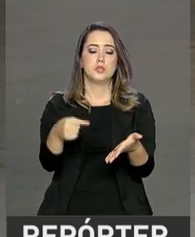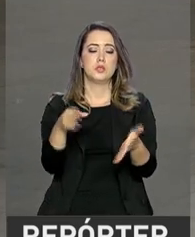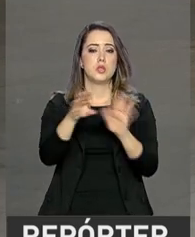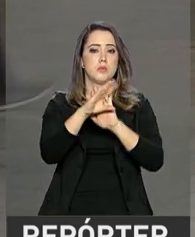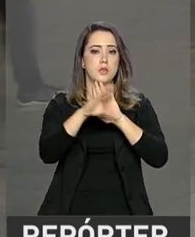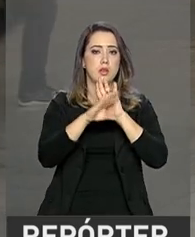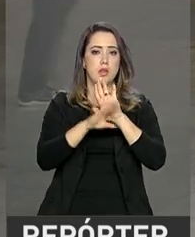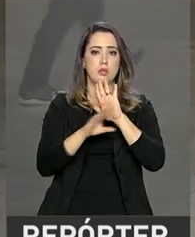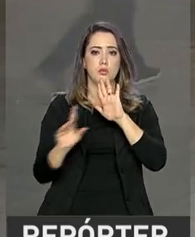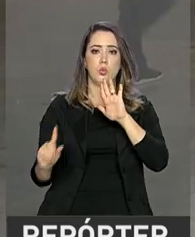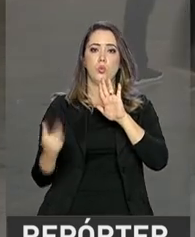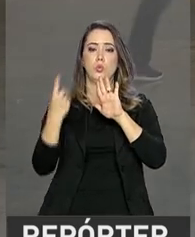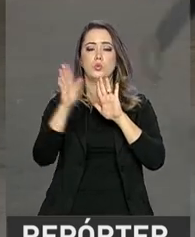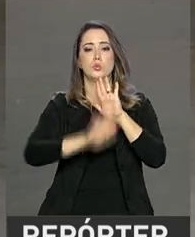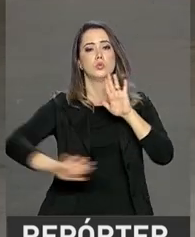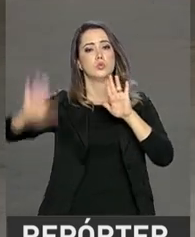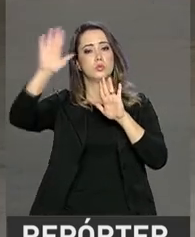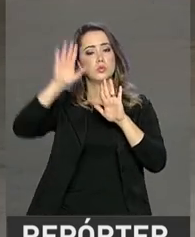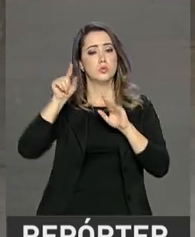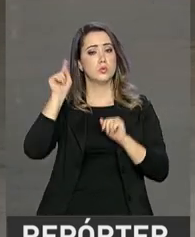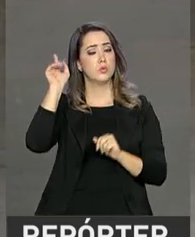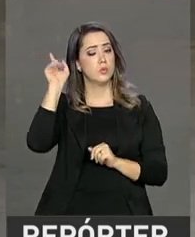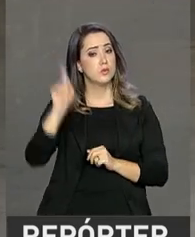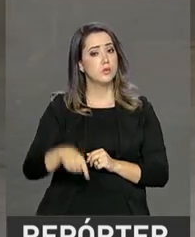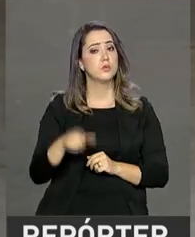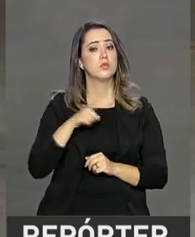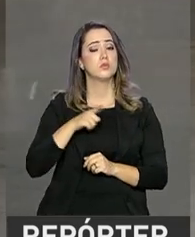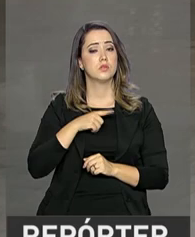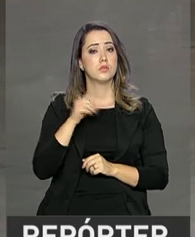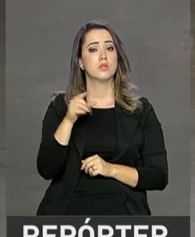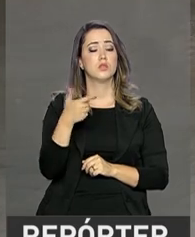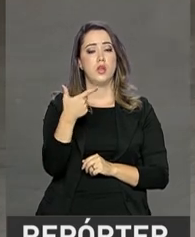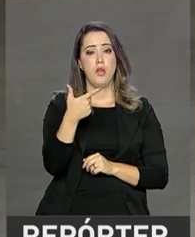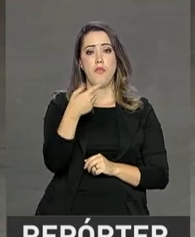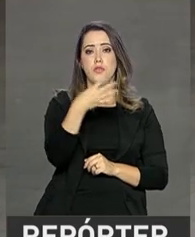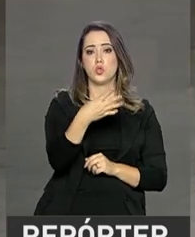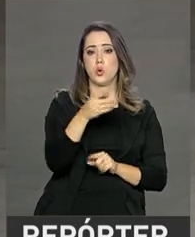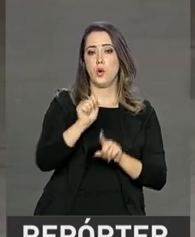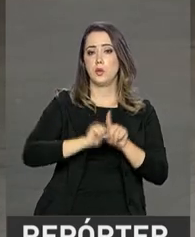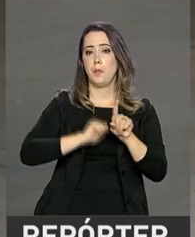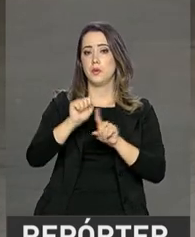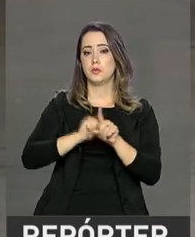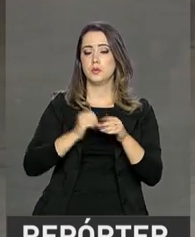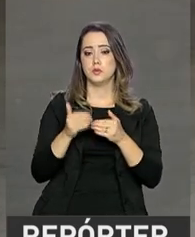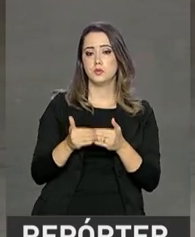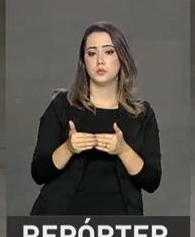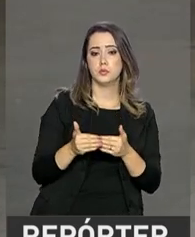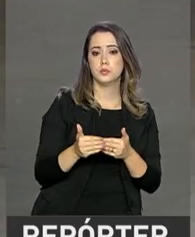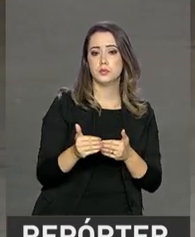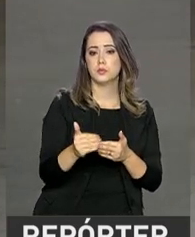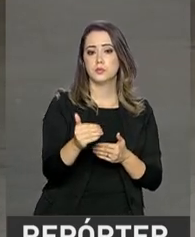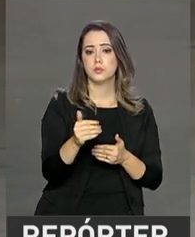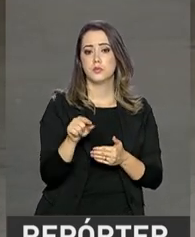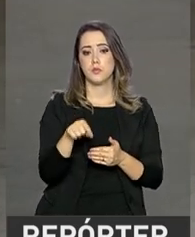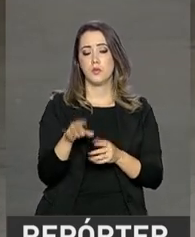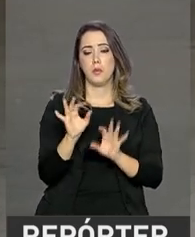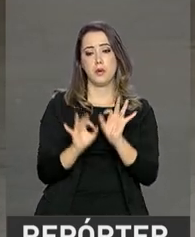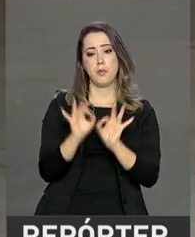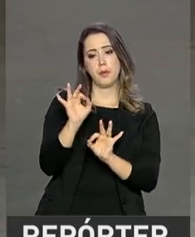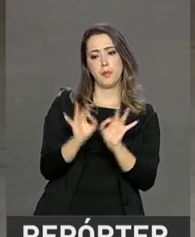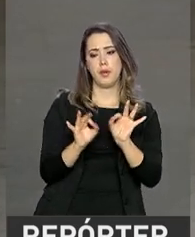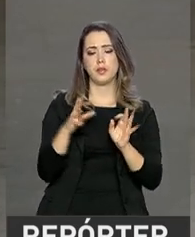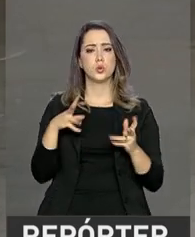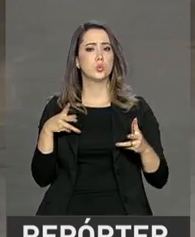Plano Nacional, a essa Política Nacional de Segurança Pública, vão ter 24 meses, os 24 meses iniciais, para colocar